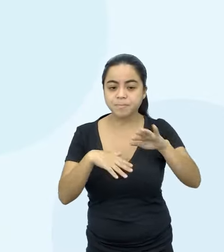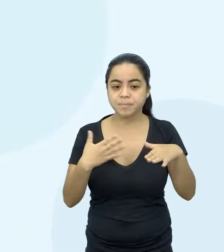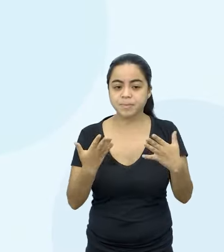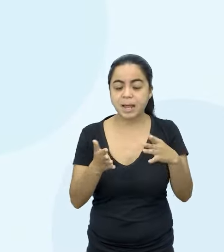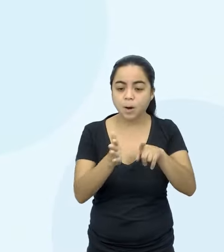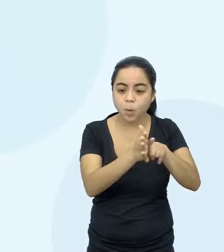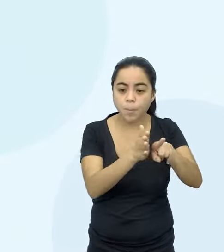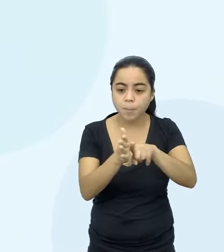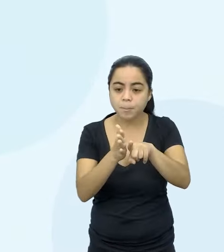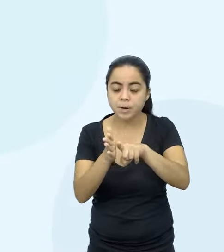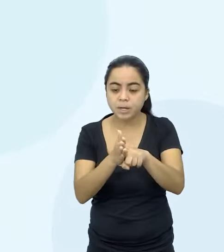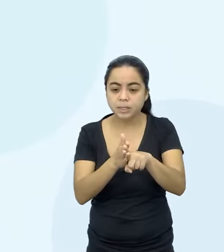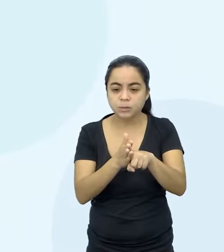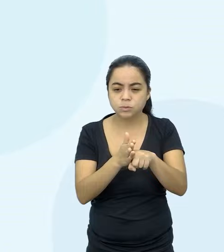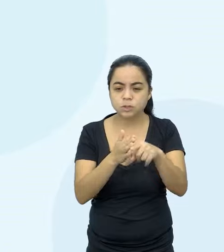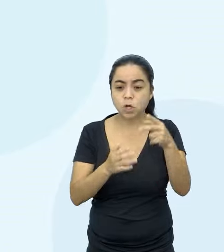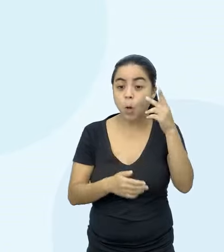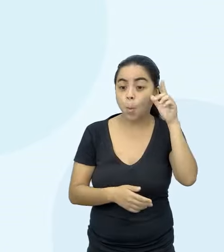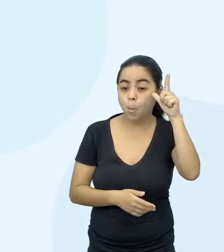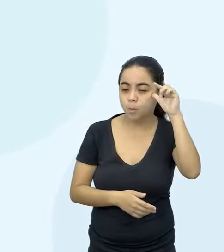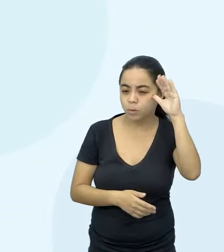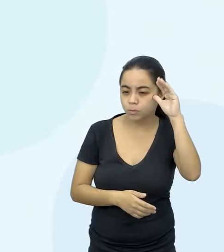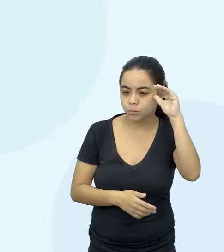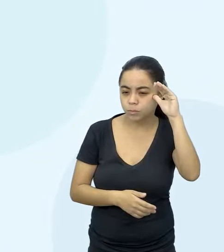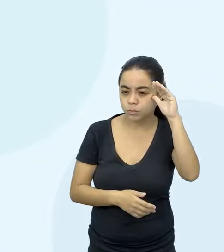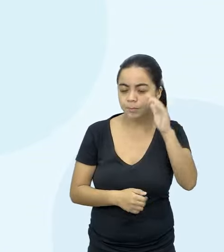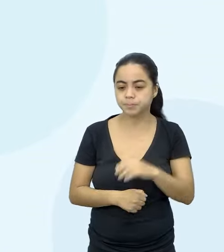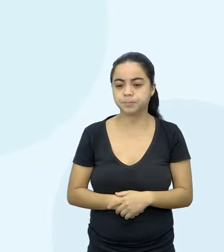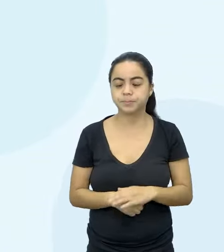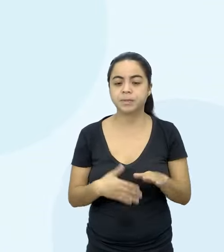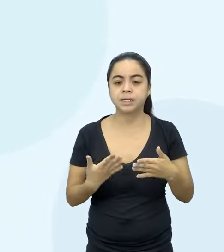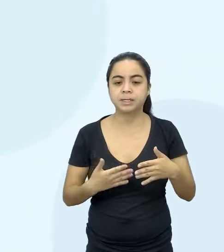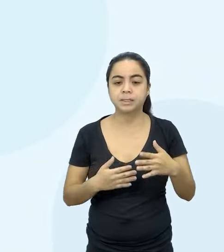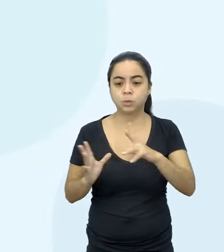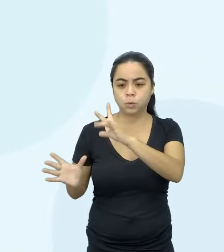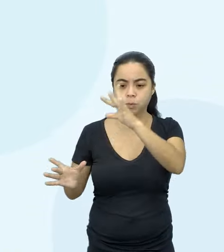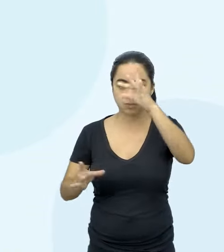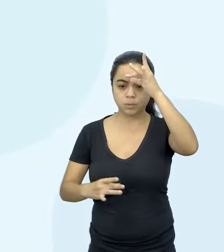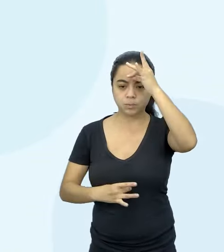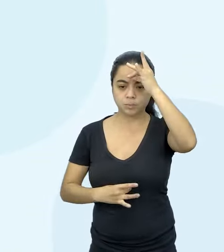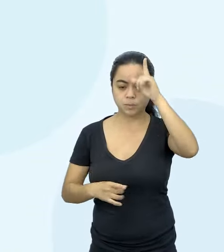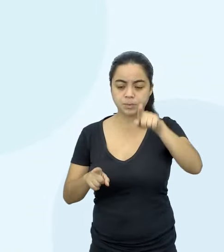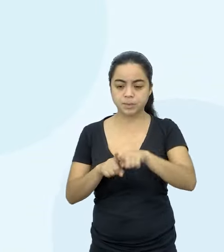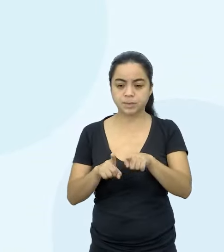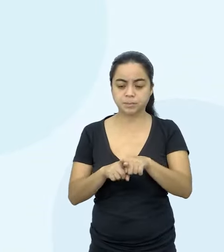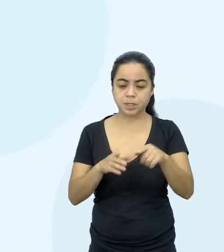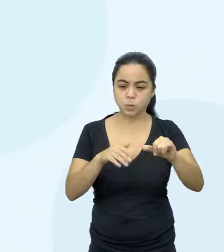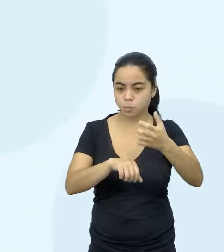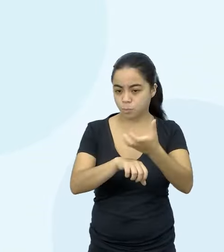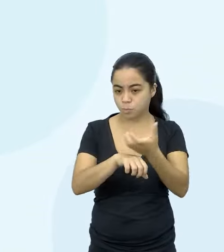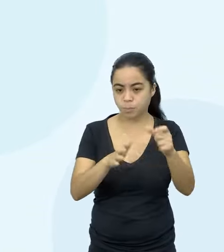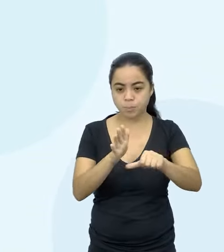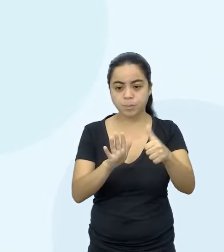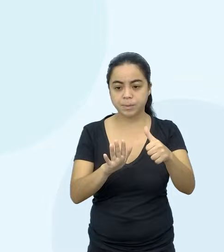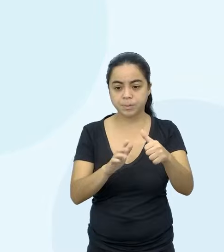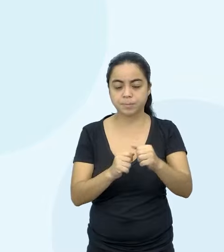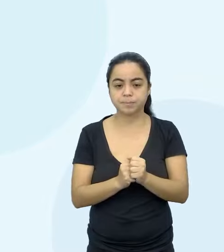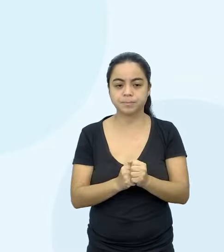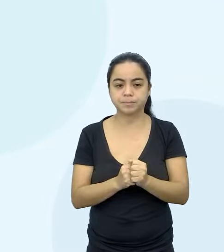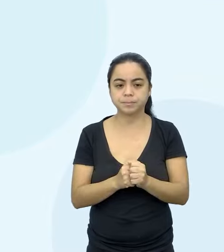que são bem observações mesmo, né, Vivi? Na questão da performance, que é o primeiro componente, né?